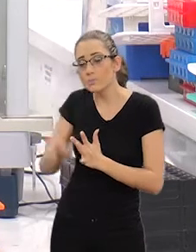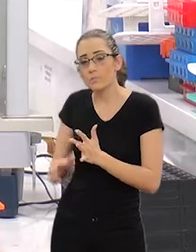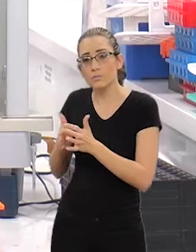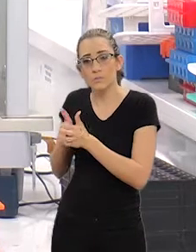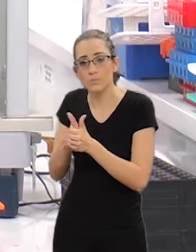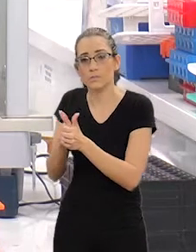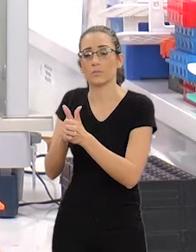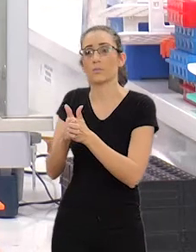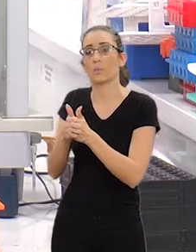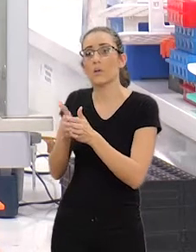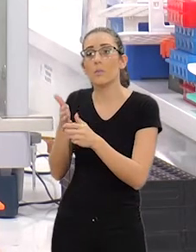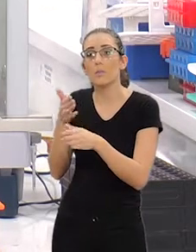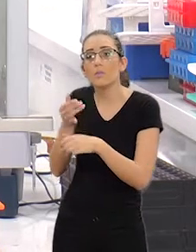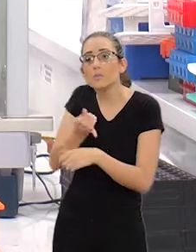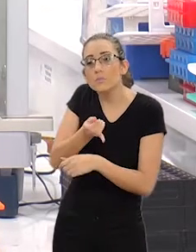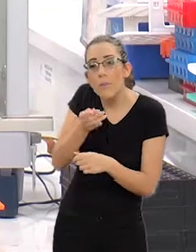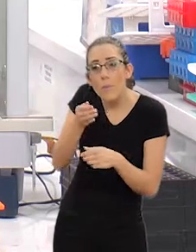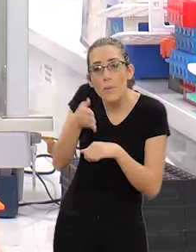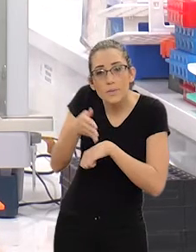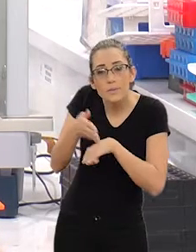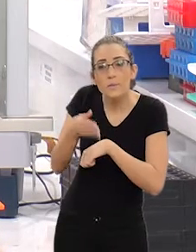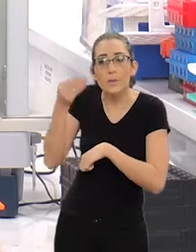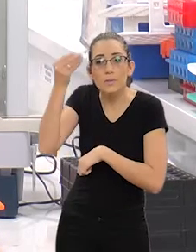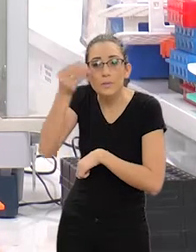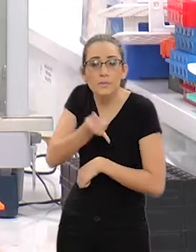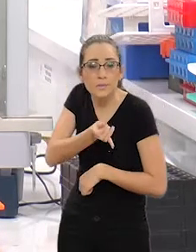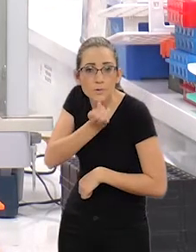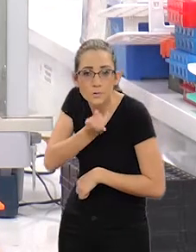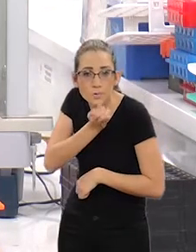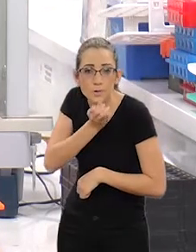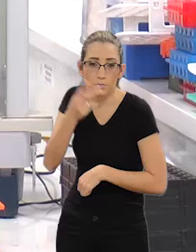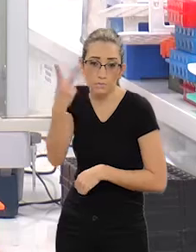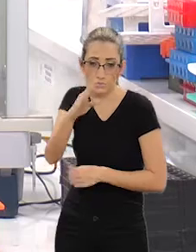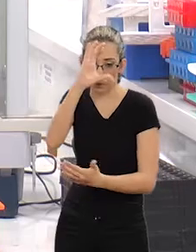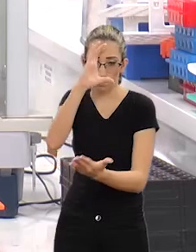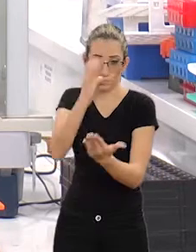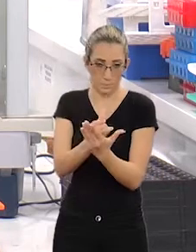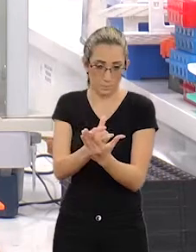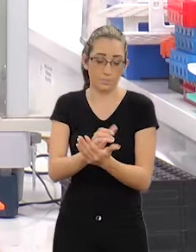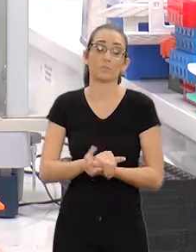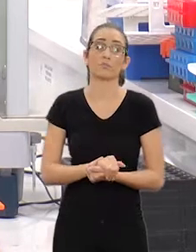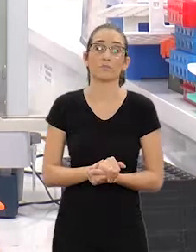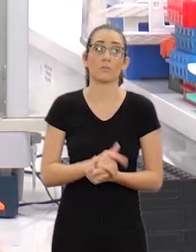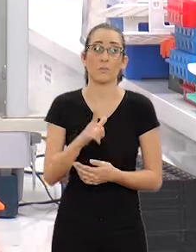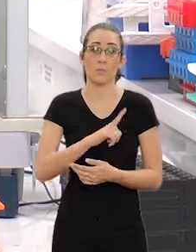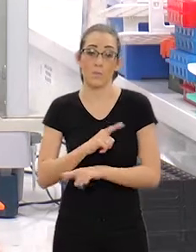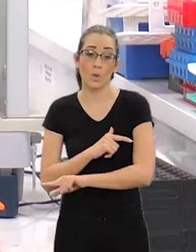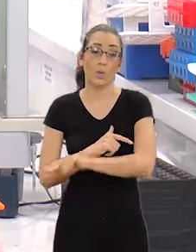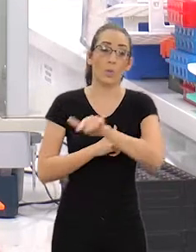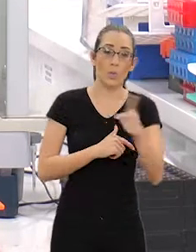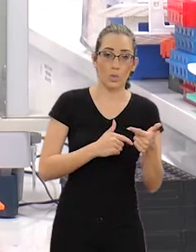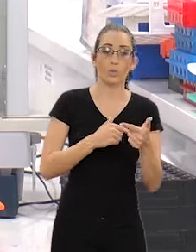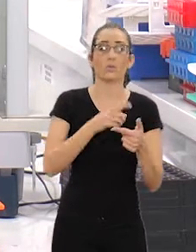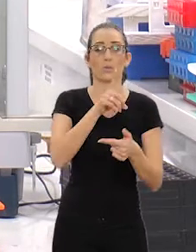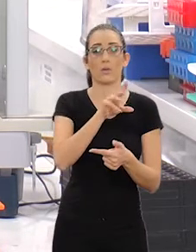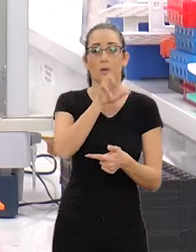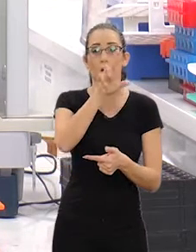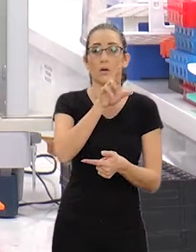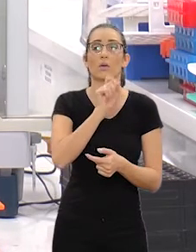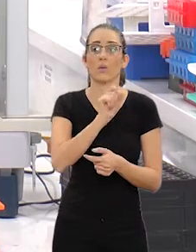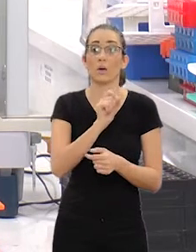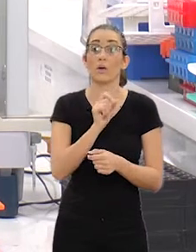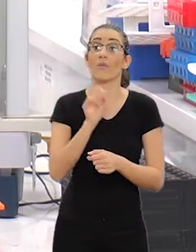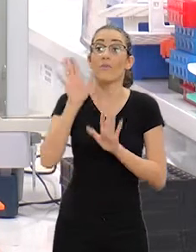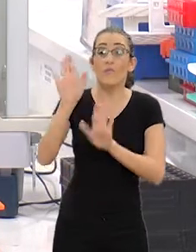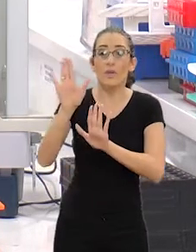para fazer parte dos experimentos sua tese existe também uma modalidade de doutorado pleno onde o